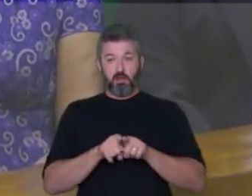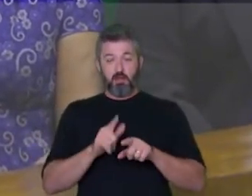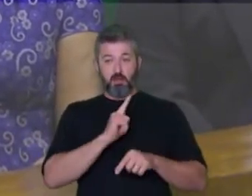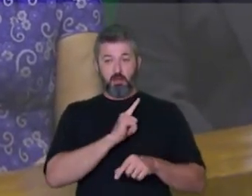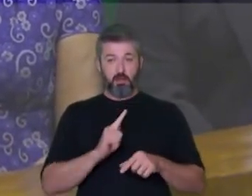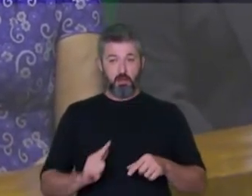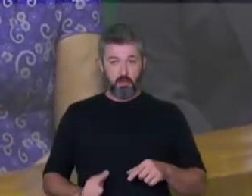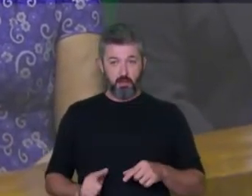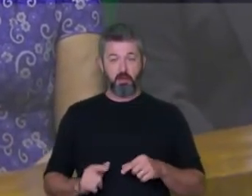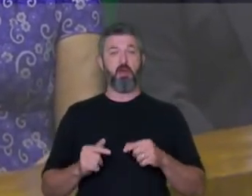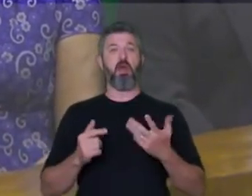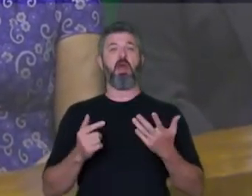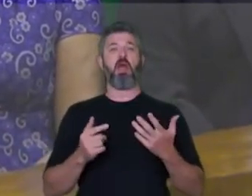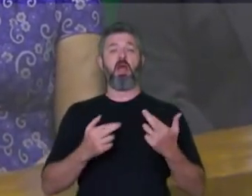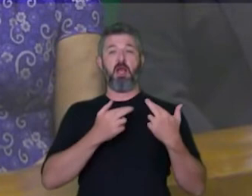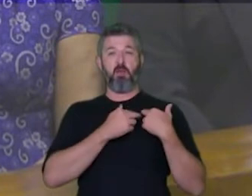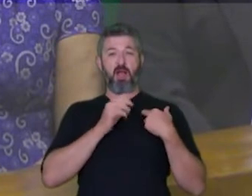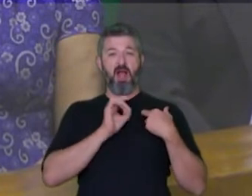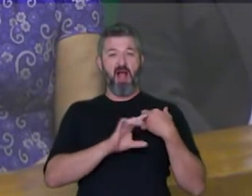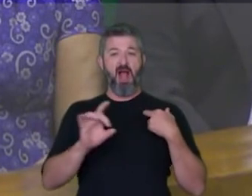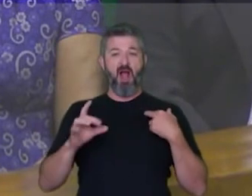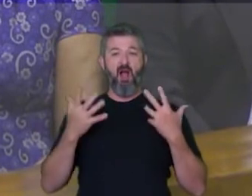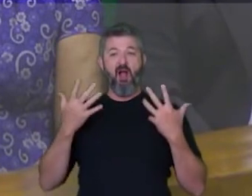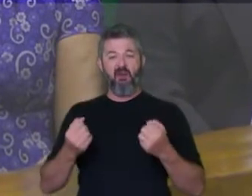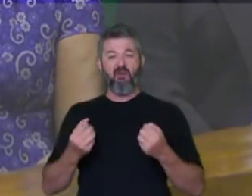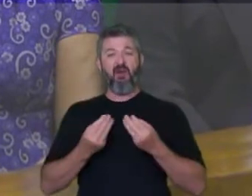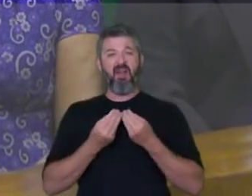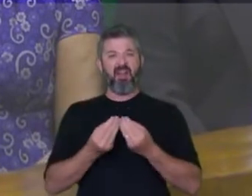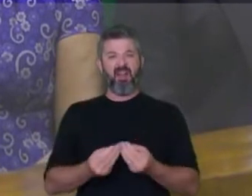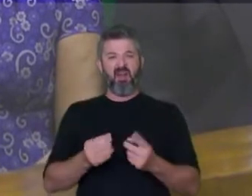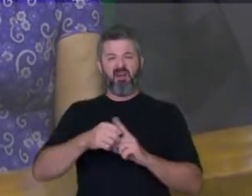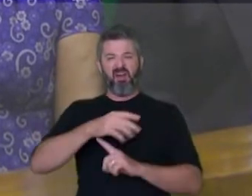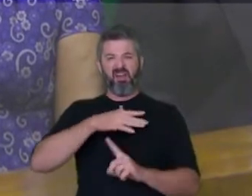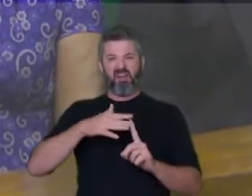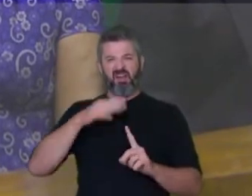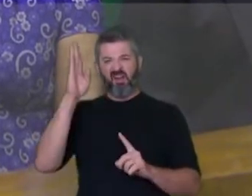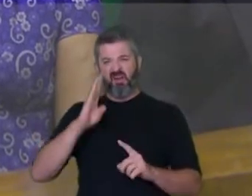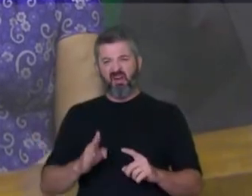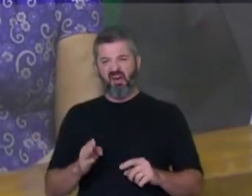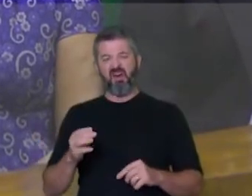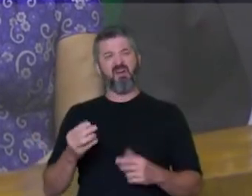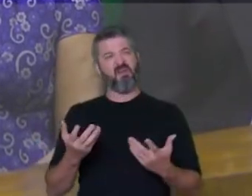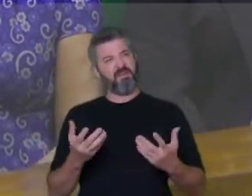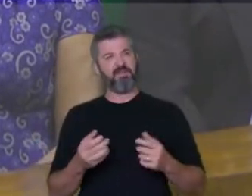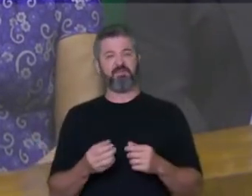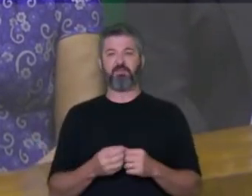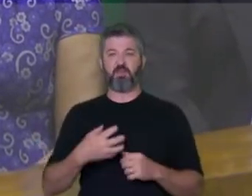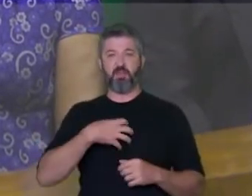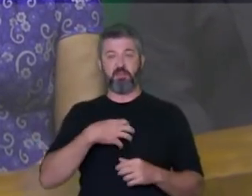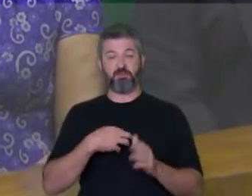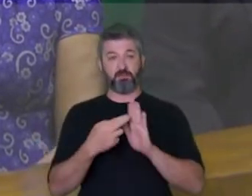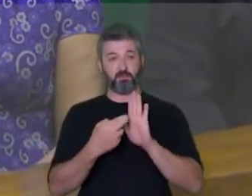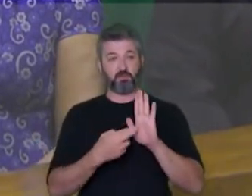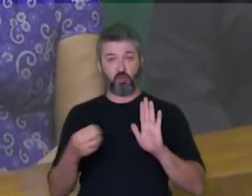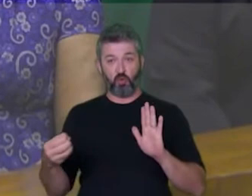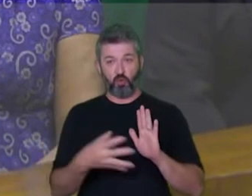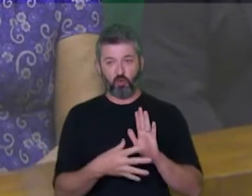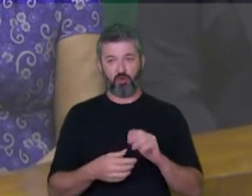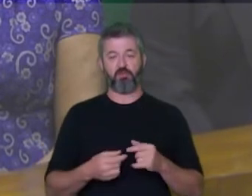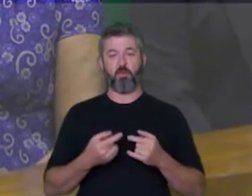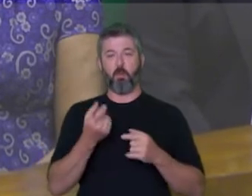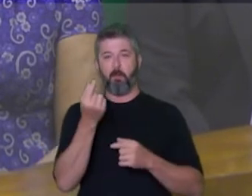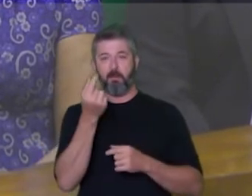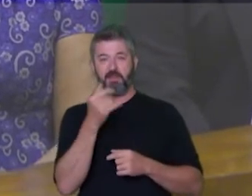governo, dessas pastas, nós vamos entregar à sociedade brasileira uma nova fórmula para que os tickets médios